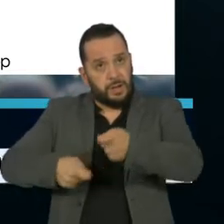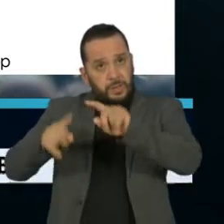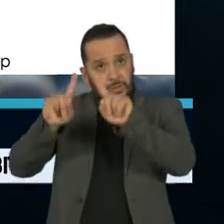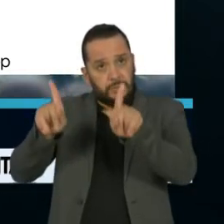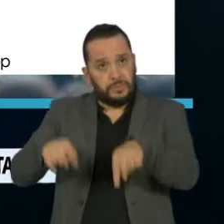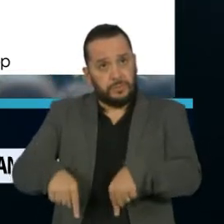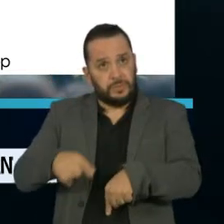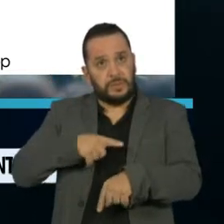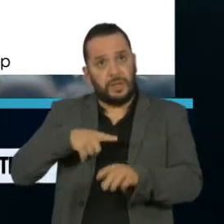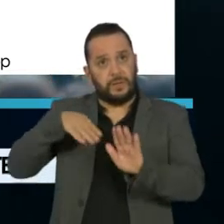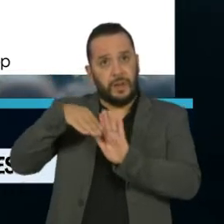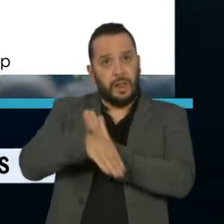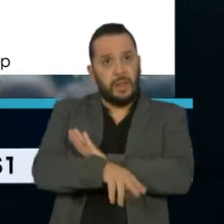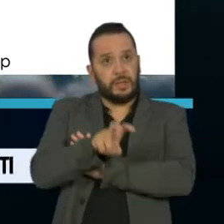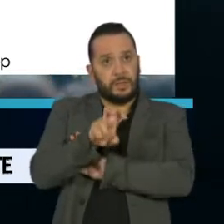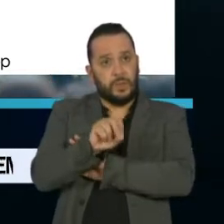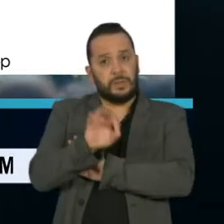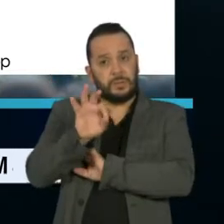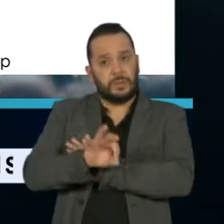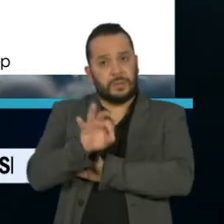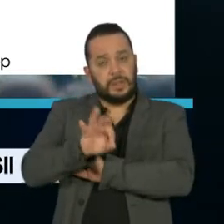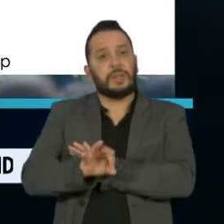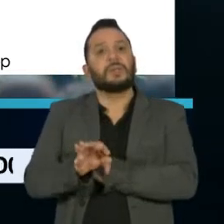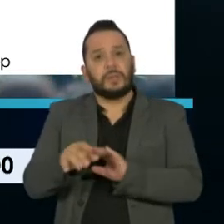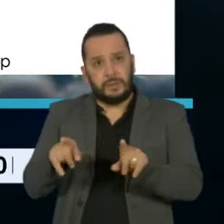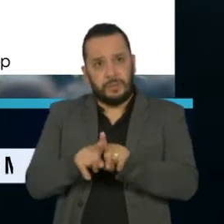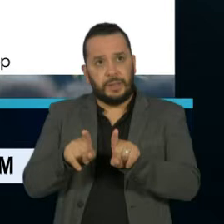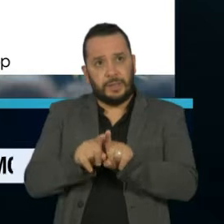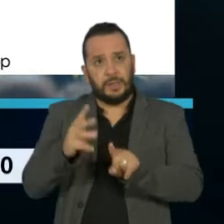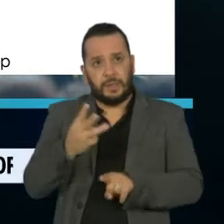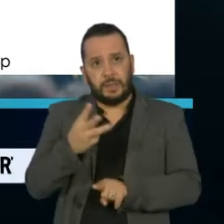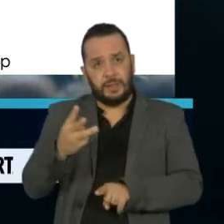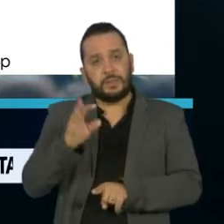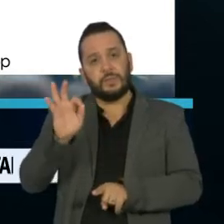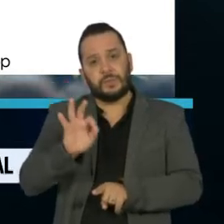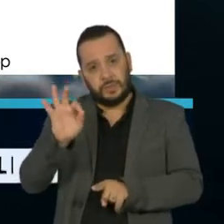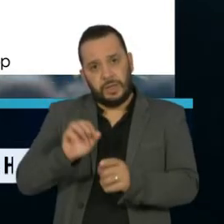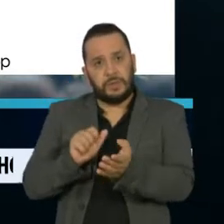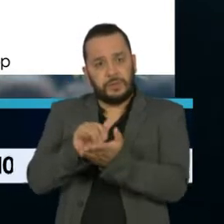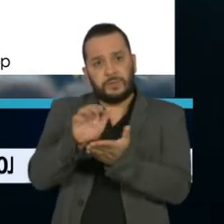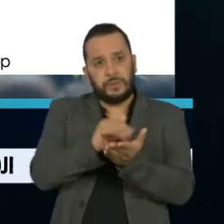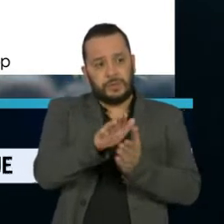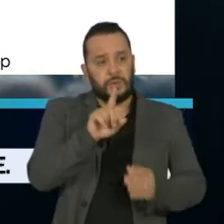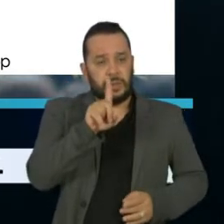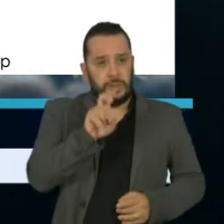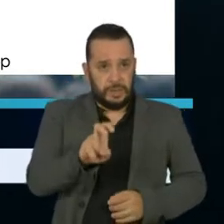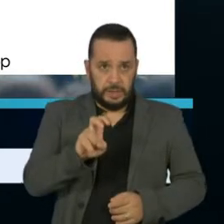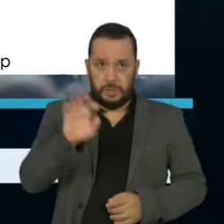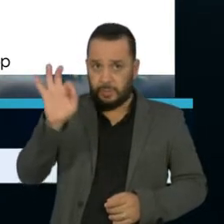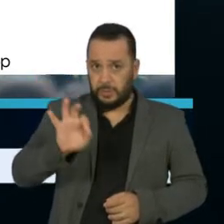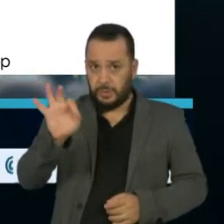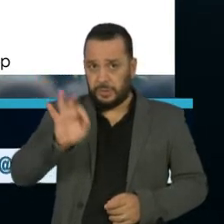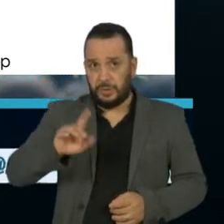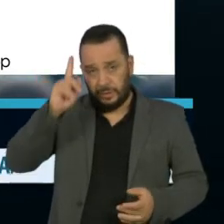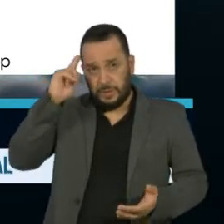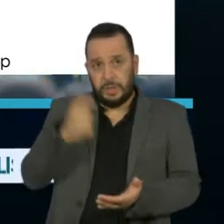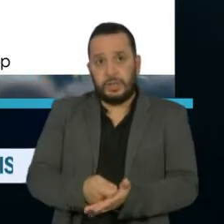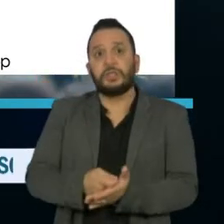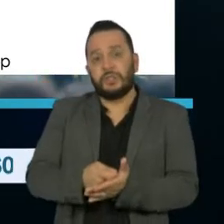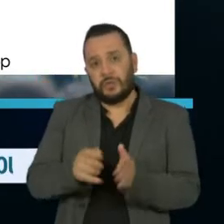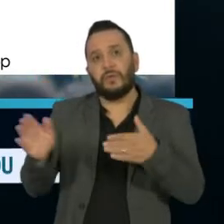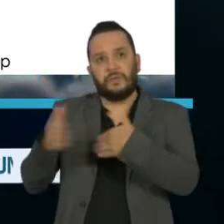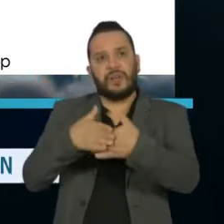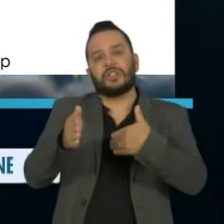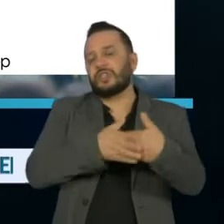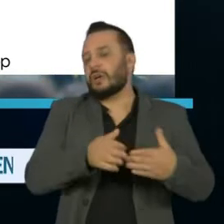de mais de 50% no faturamento. 33% demitiram e 15% já decidiram pelo fechamento das